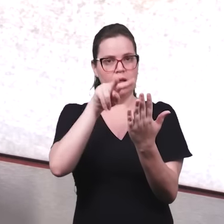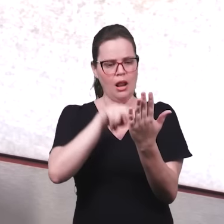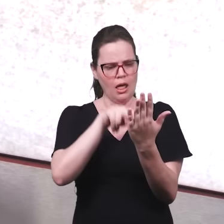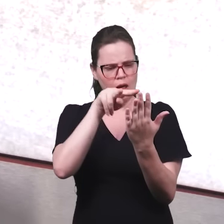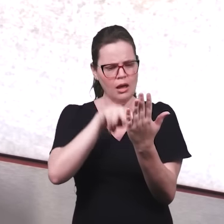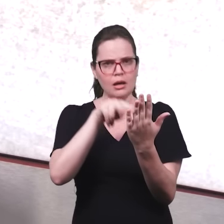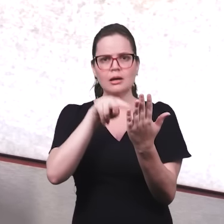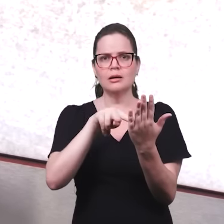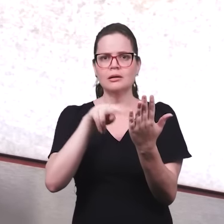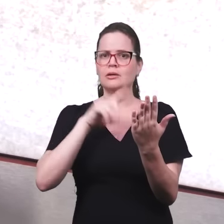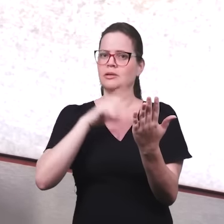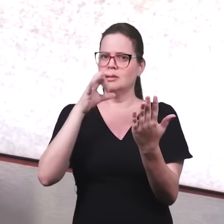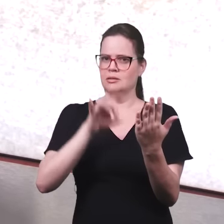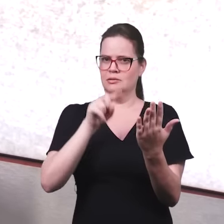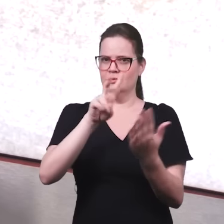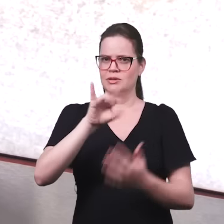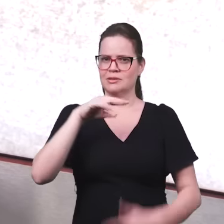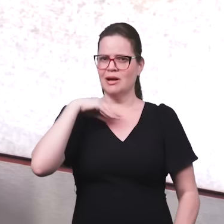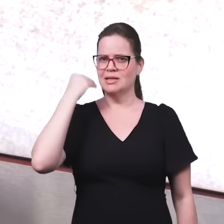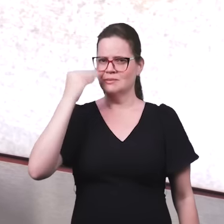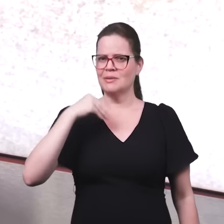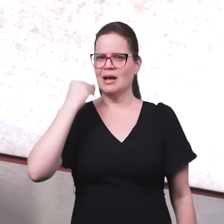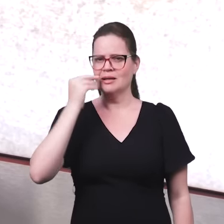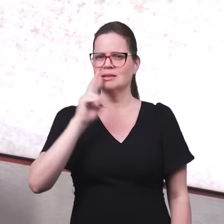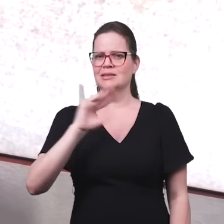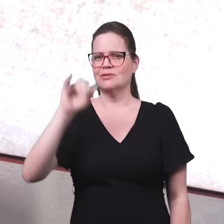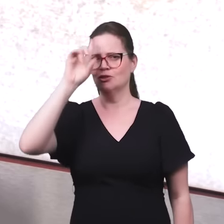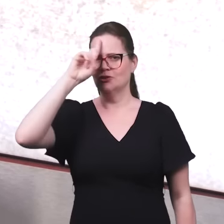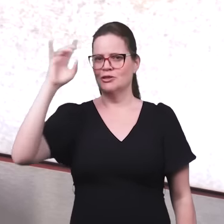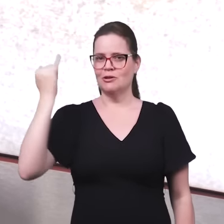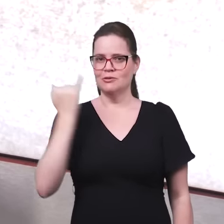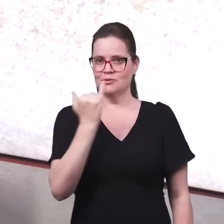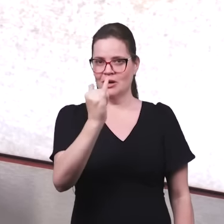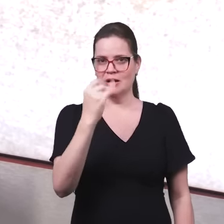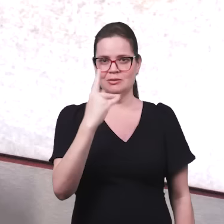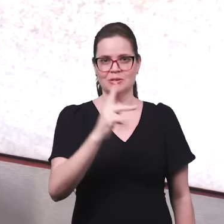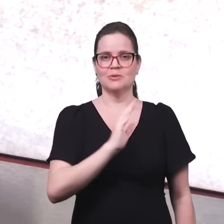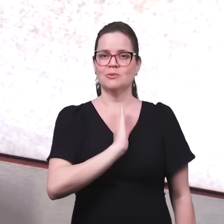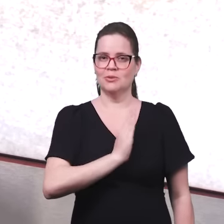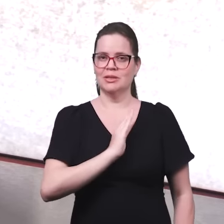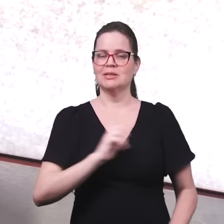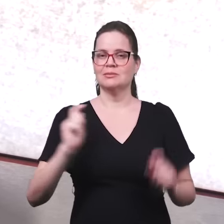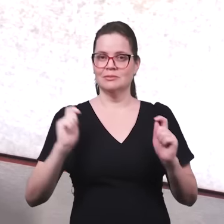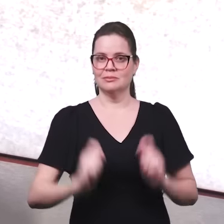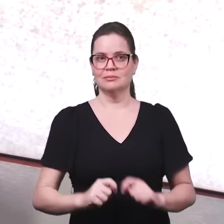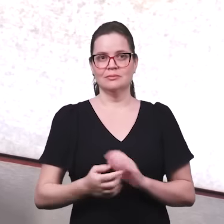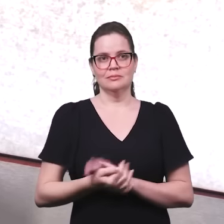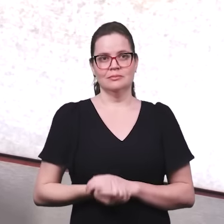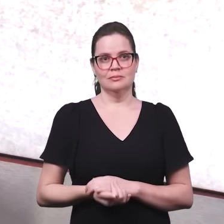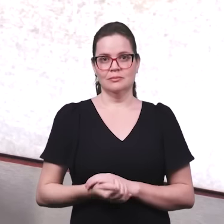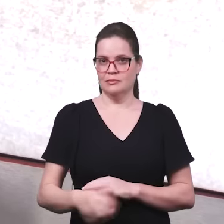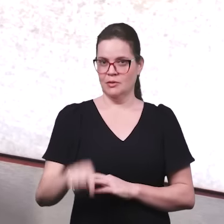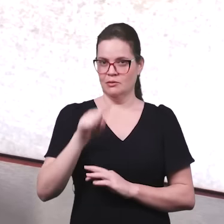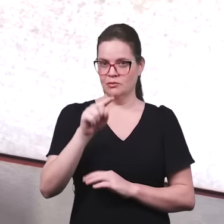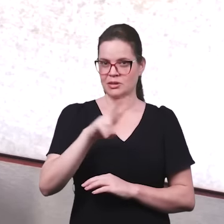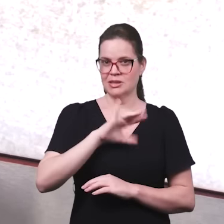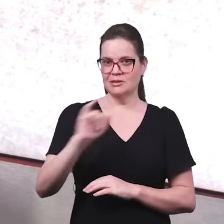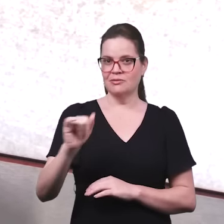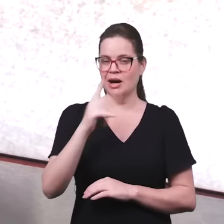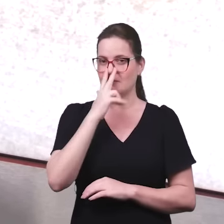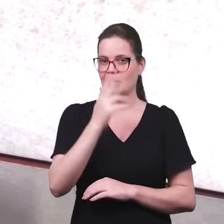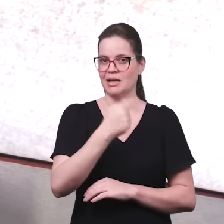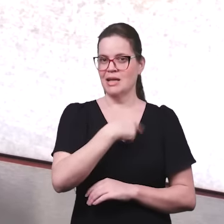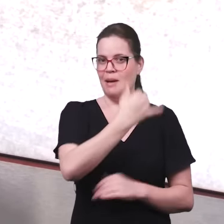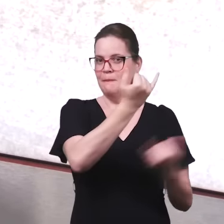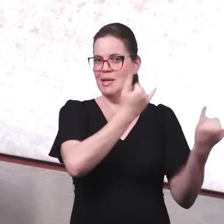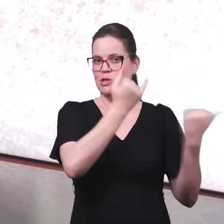você vai ter uma grande experiência de Deus falar ao seu coração. Você não vai ouvir a voz de uma